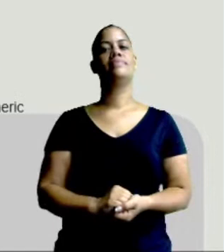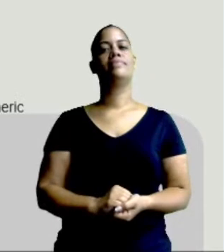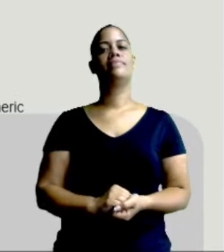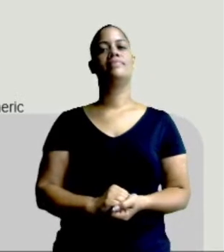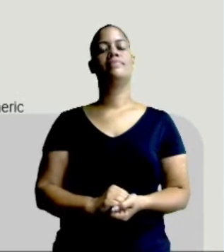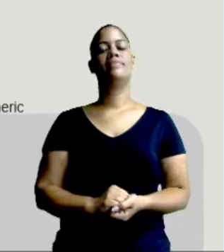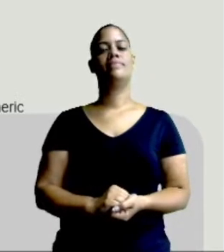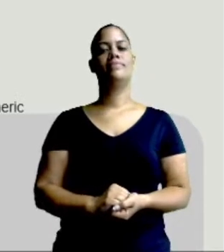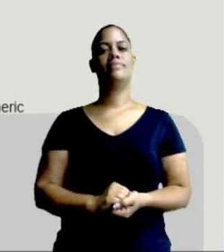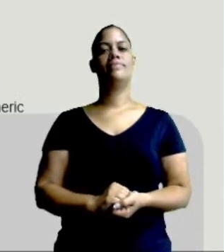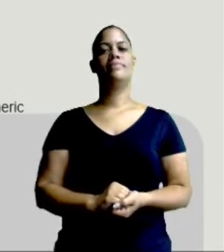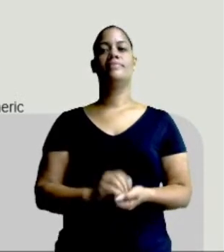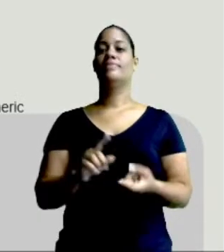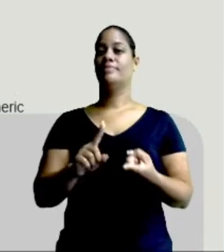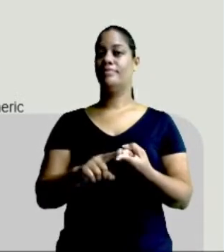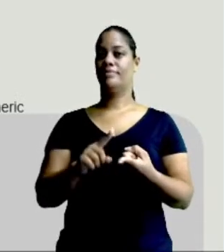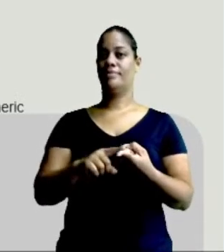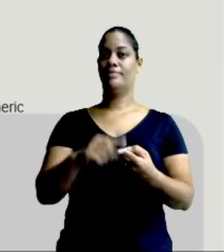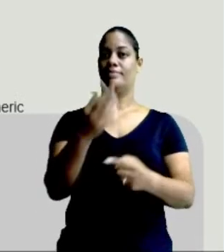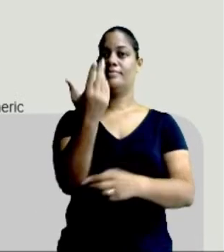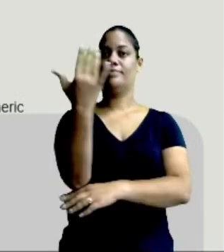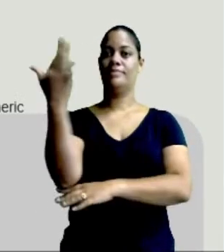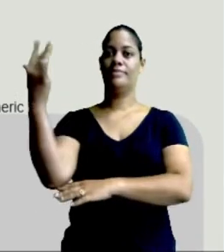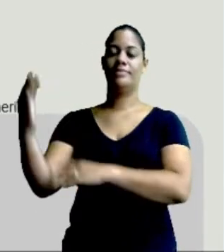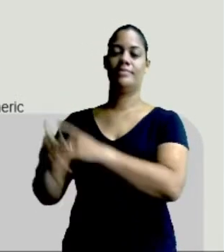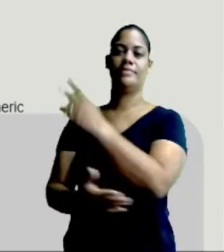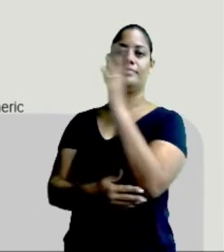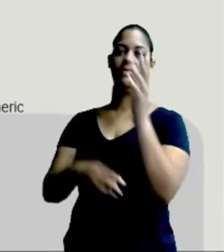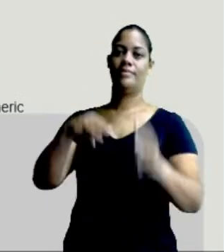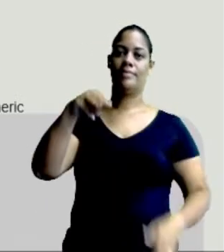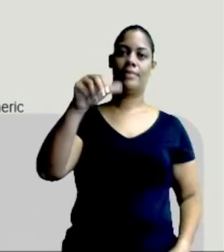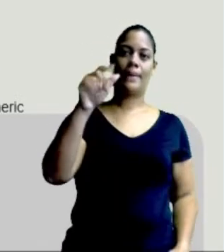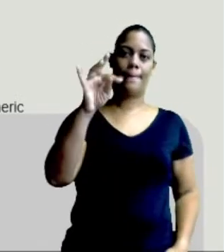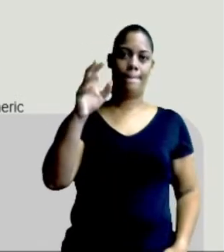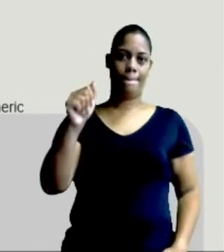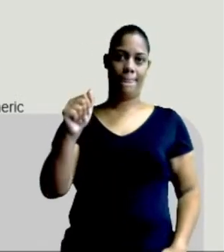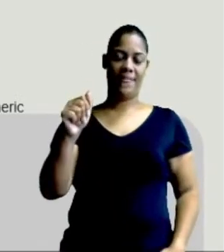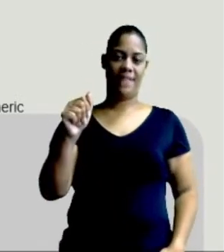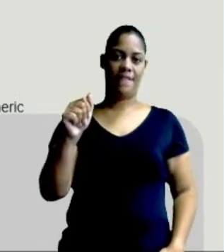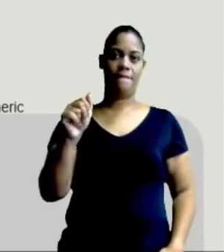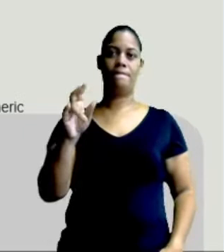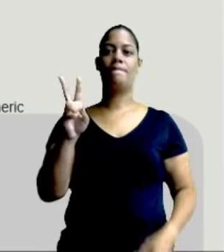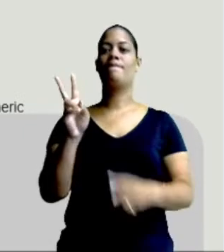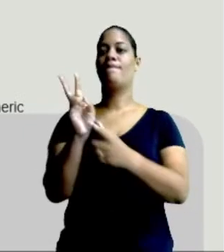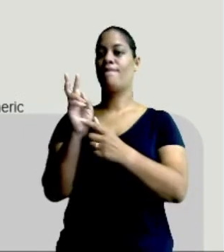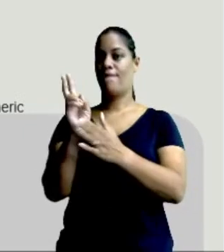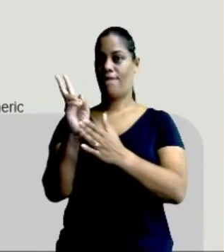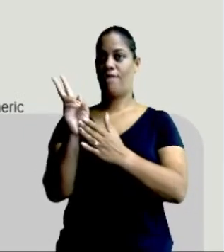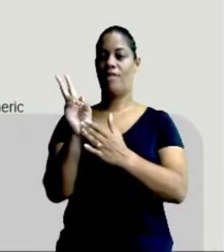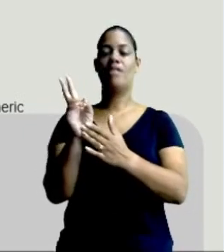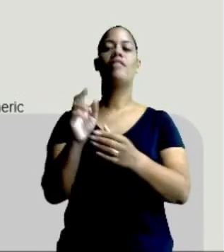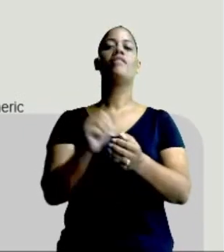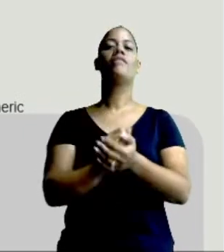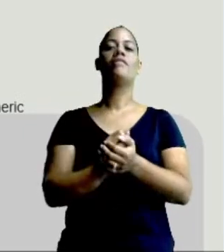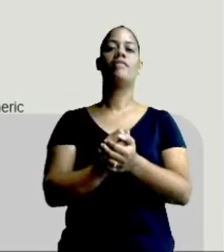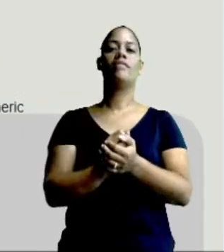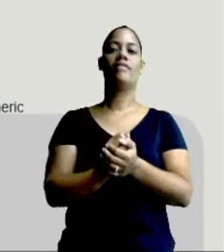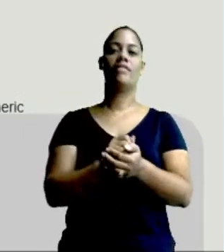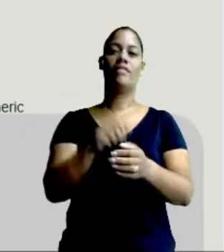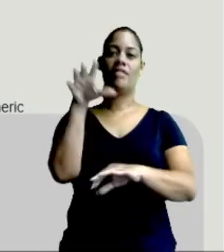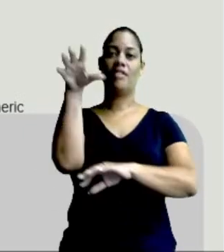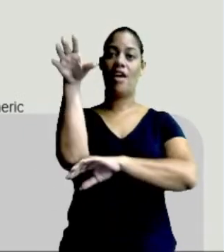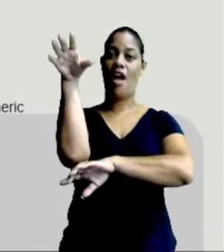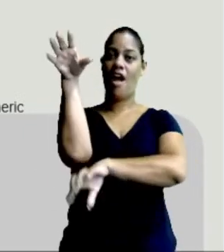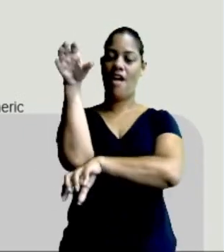Nós vamos ter também a mata de Iguapó, que na língua tupi significa raiz de água, que